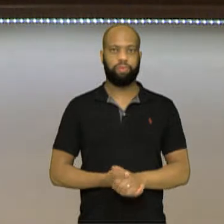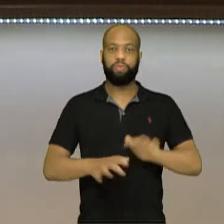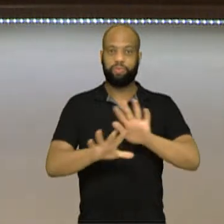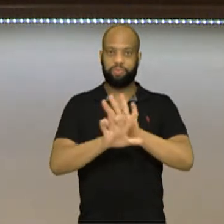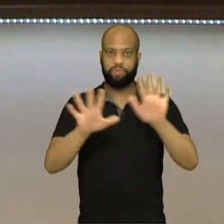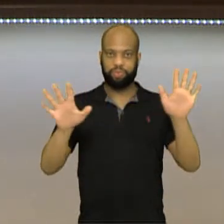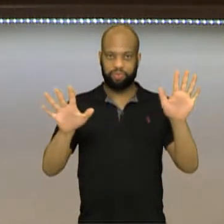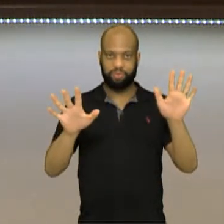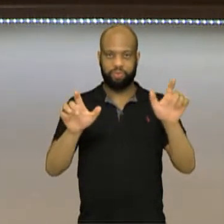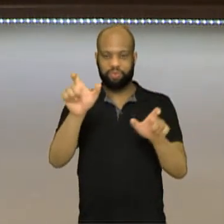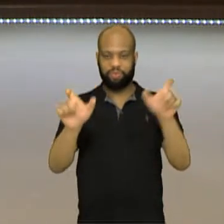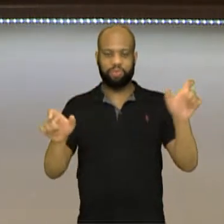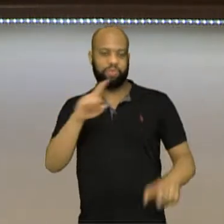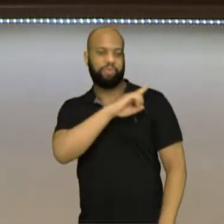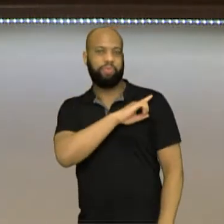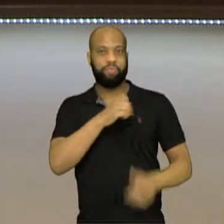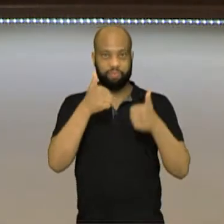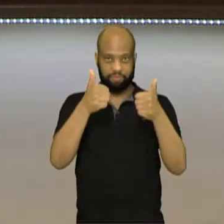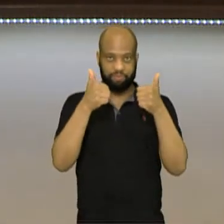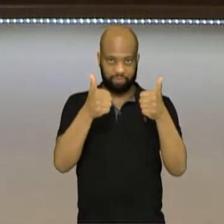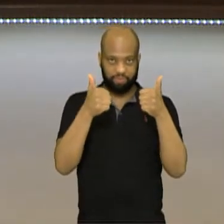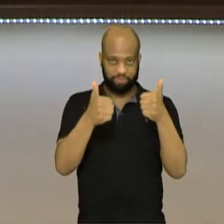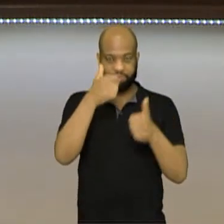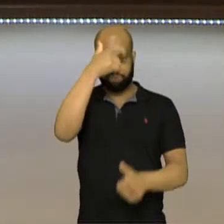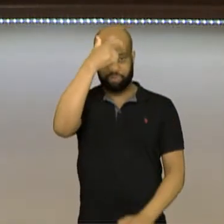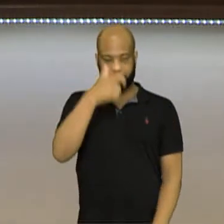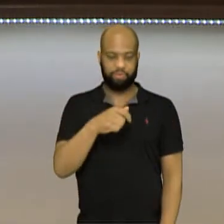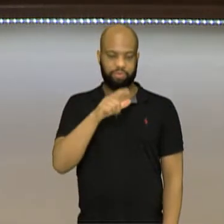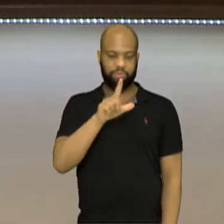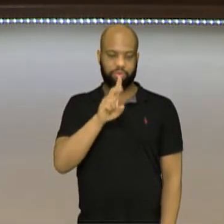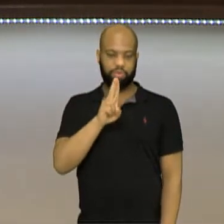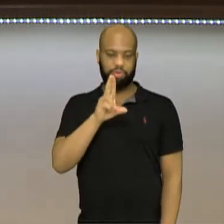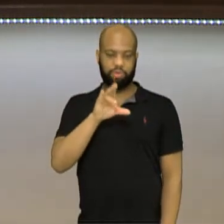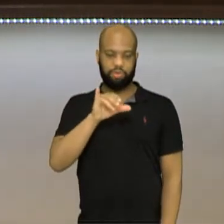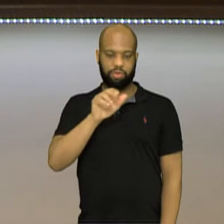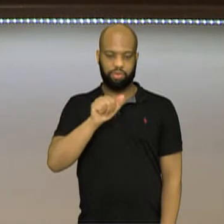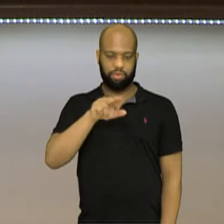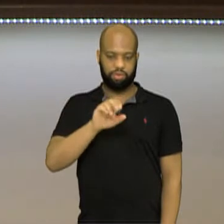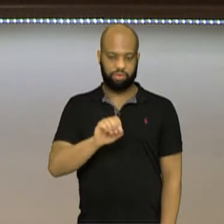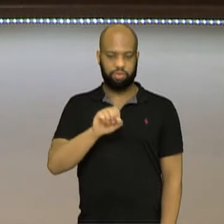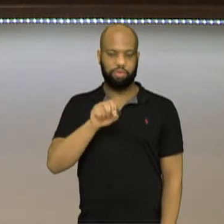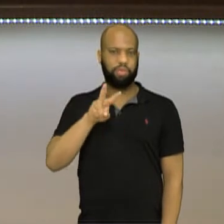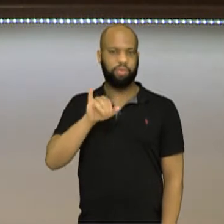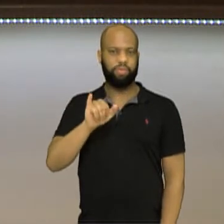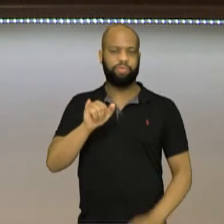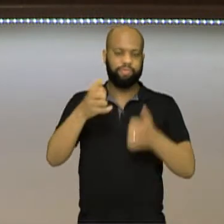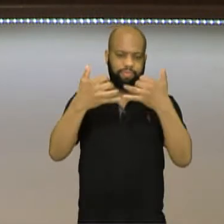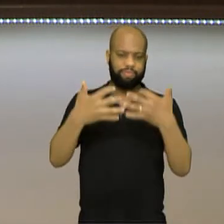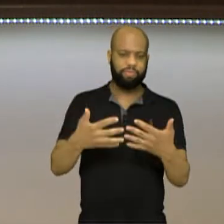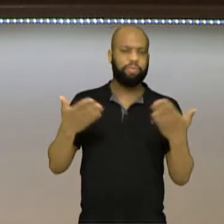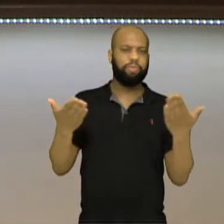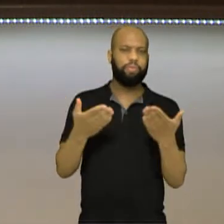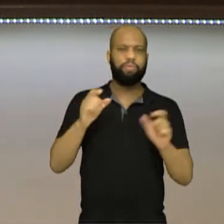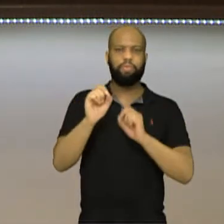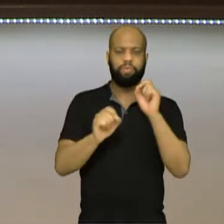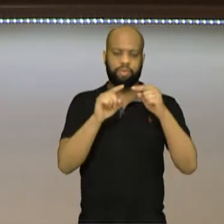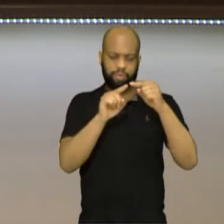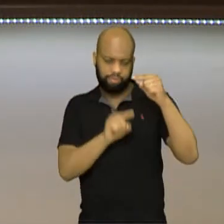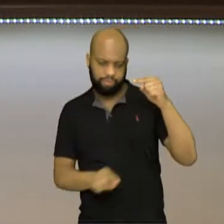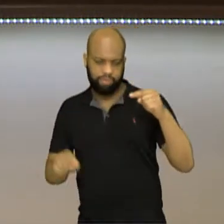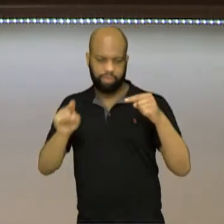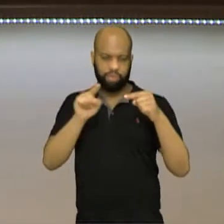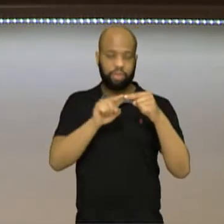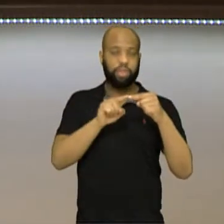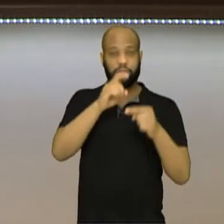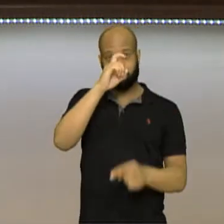Fala, galera da primeira série, beleza? Sou o professor Luciano e vim trazer para vocês um assunto bem bacana, que vai falar sobre ciclo menstrual e também